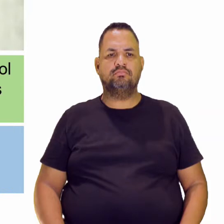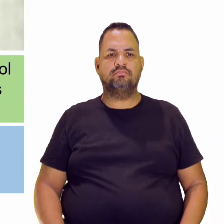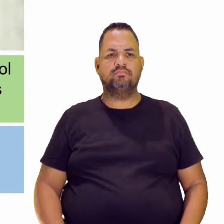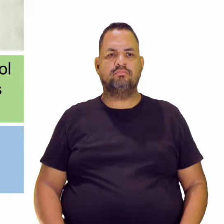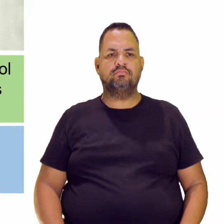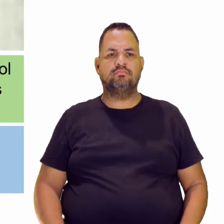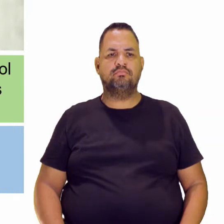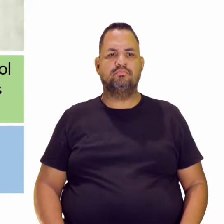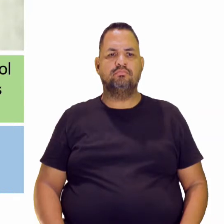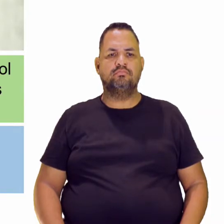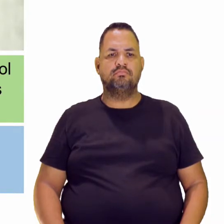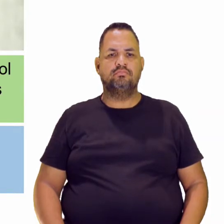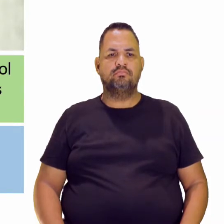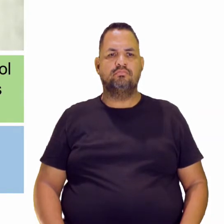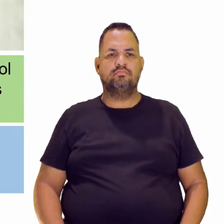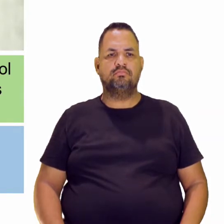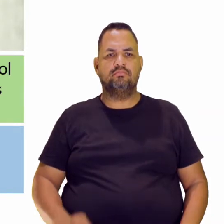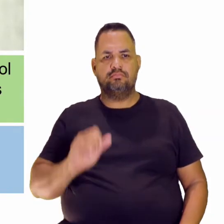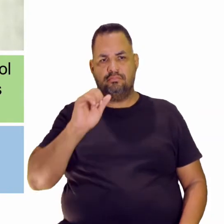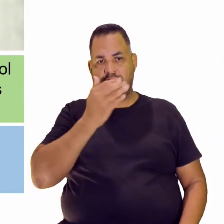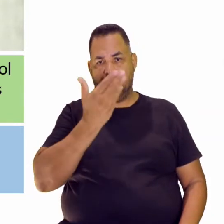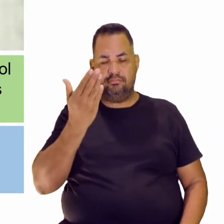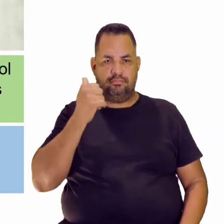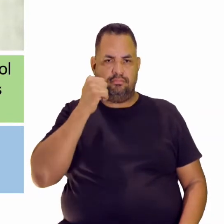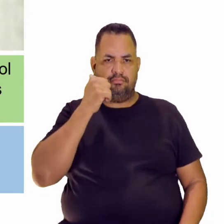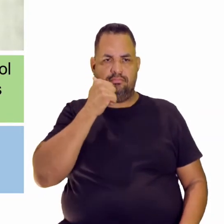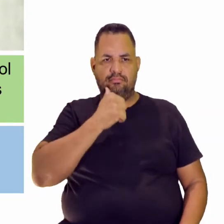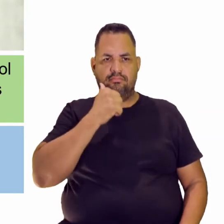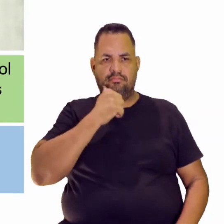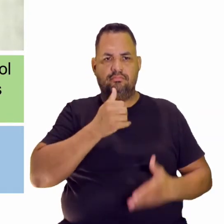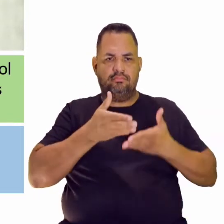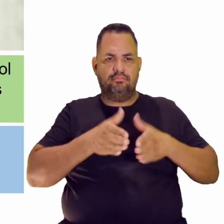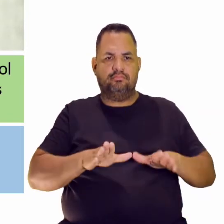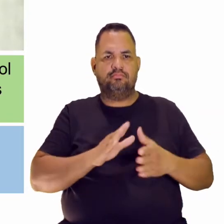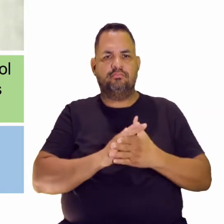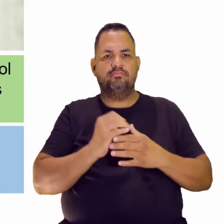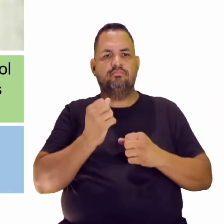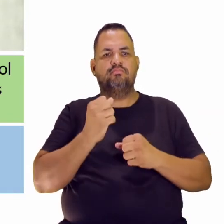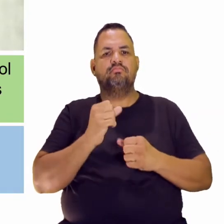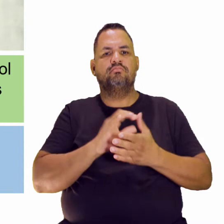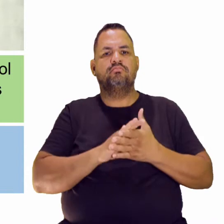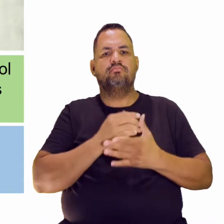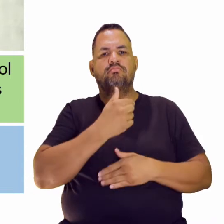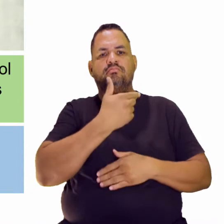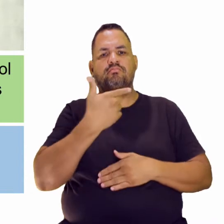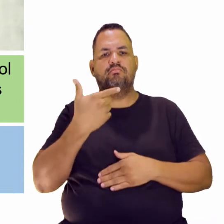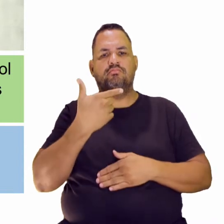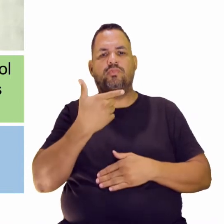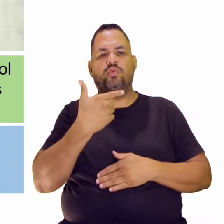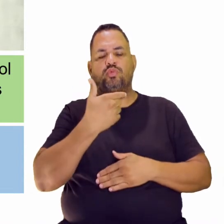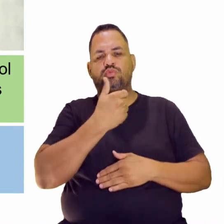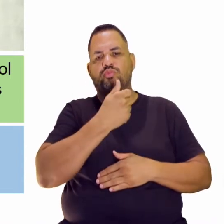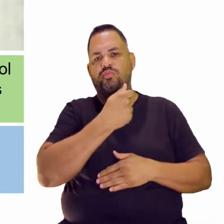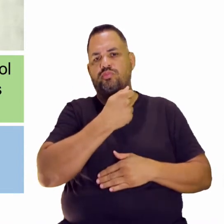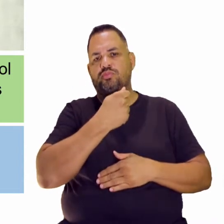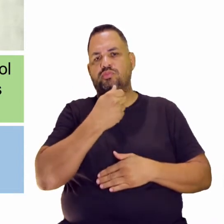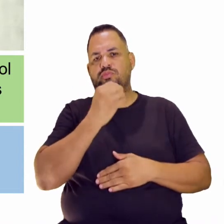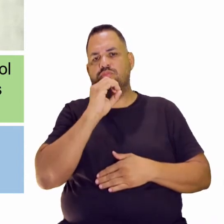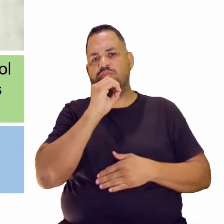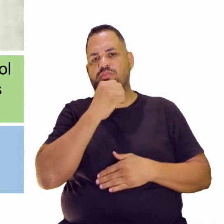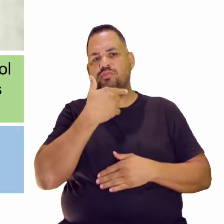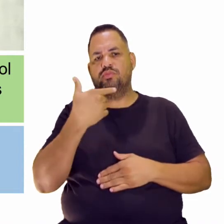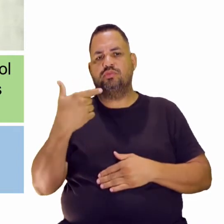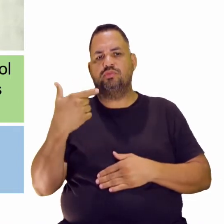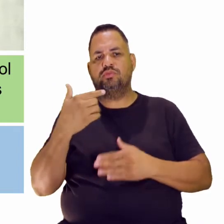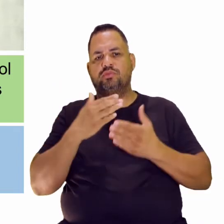quadro. Anita Malfatti nasceu no dia 2 de dezembro de 1889